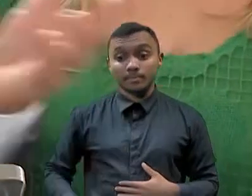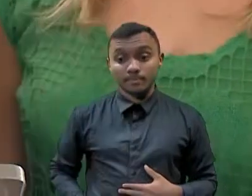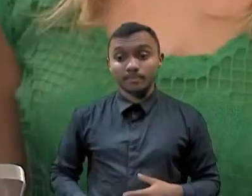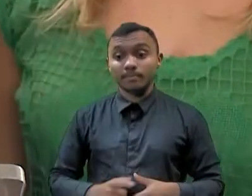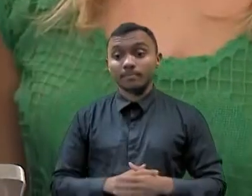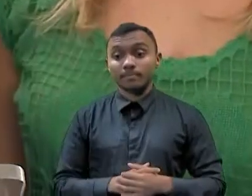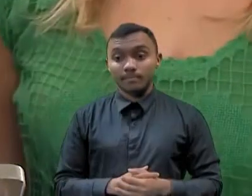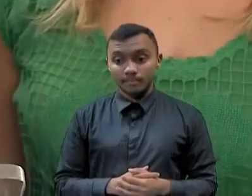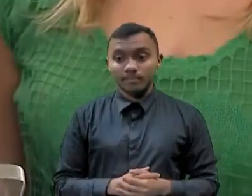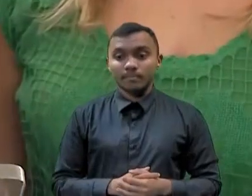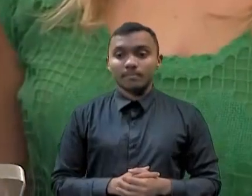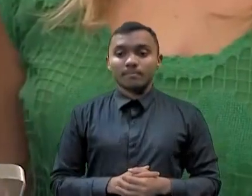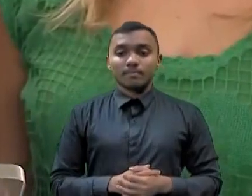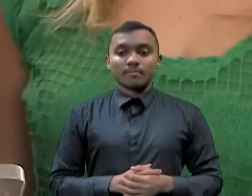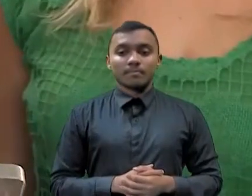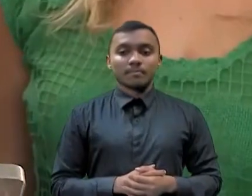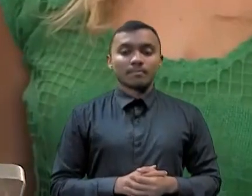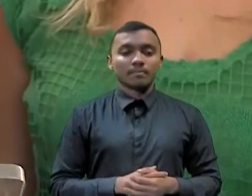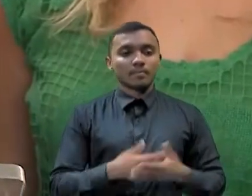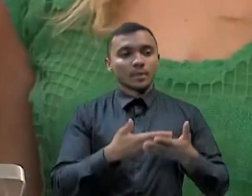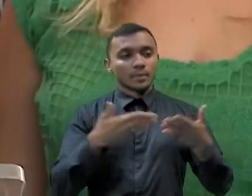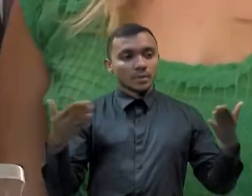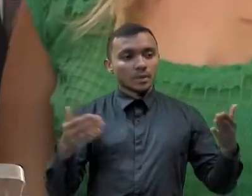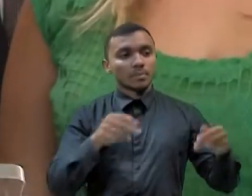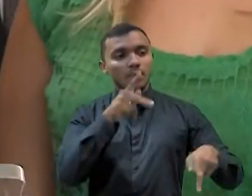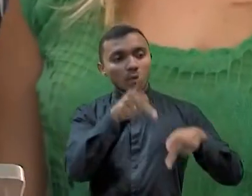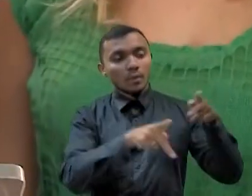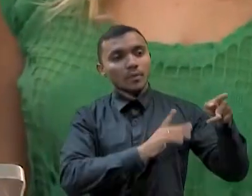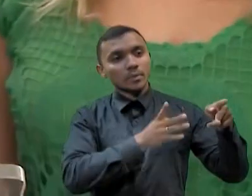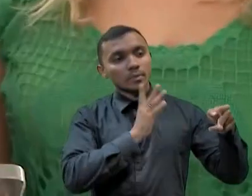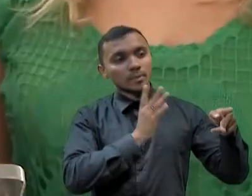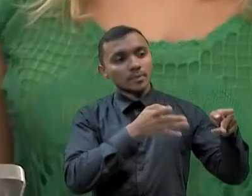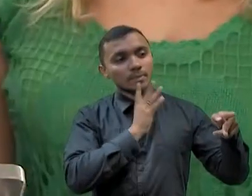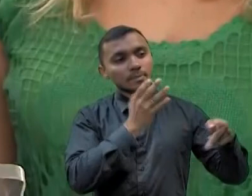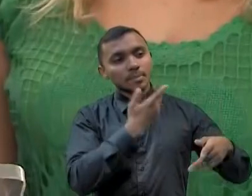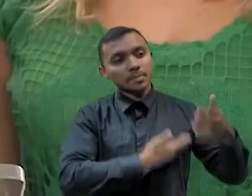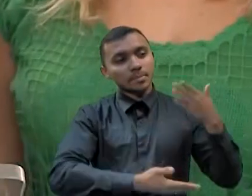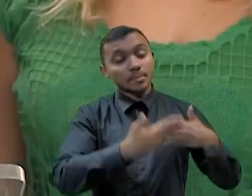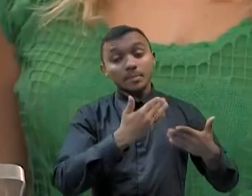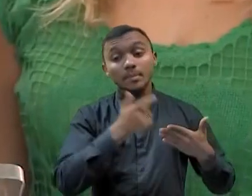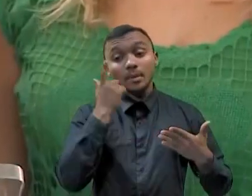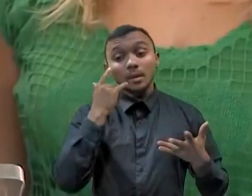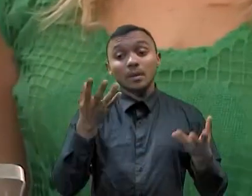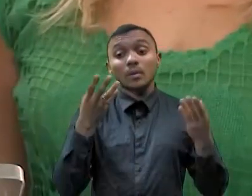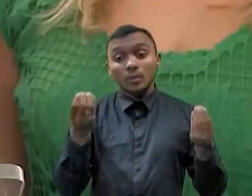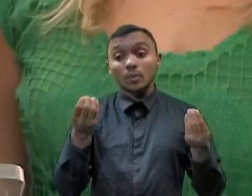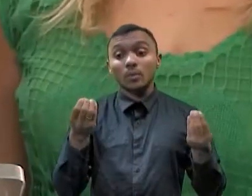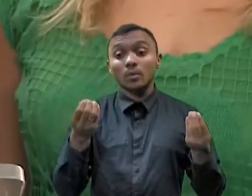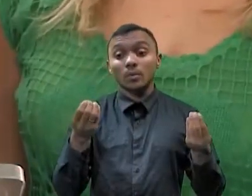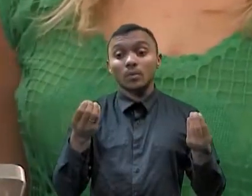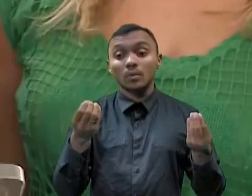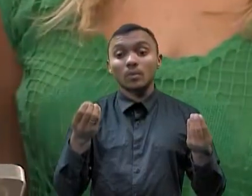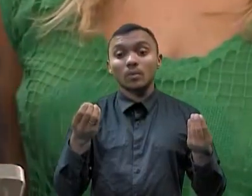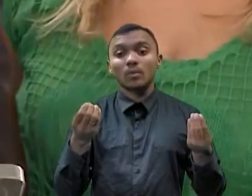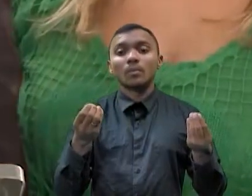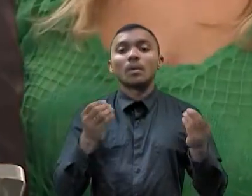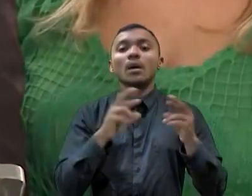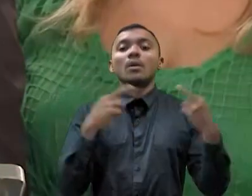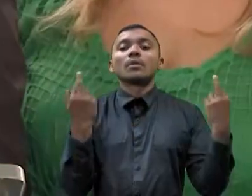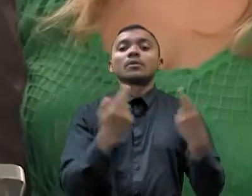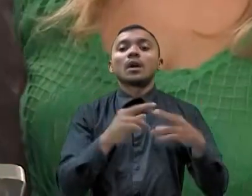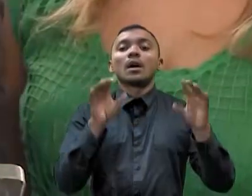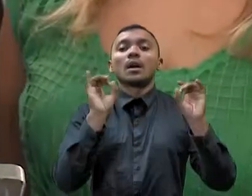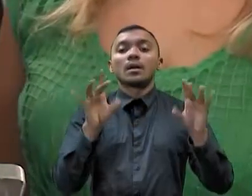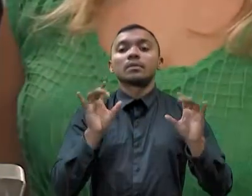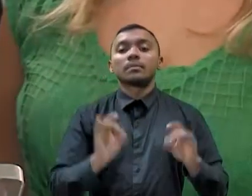de a população estar acompanhando o rito de como é que é uma sessão ordinária na Assembleia Legislativa, o trabalho que